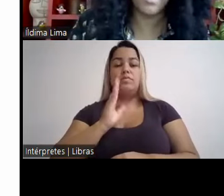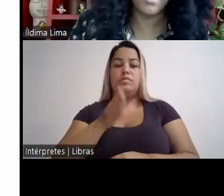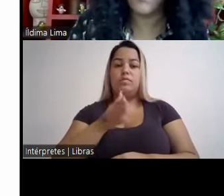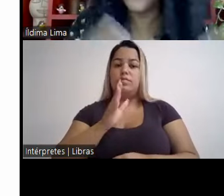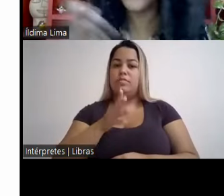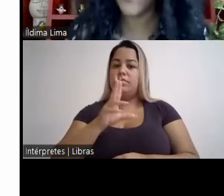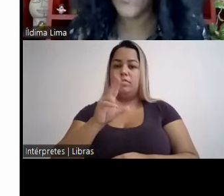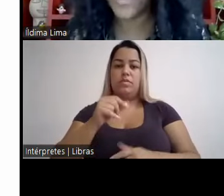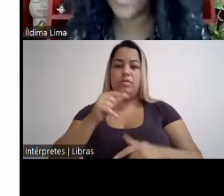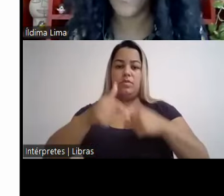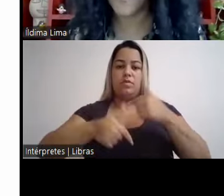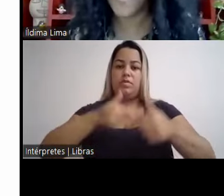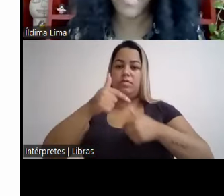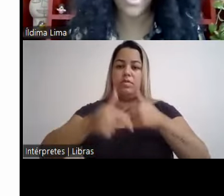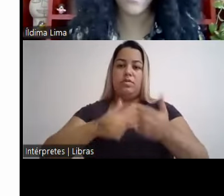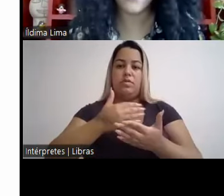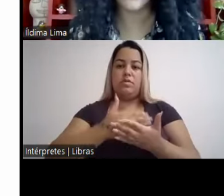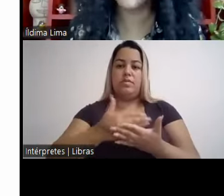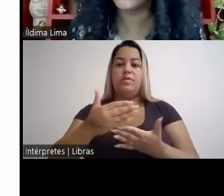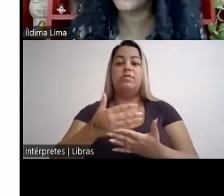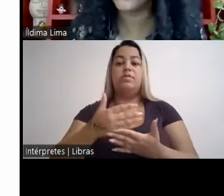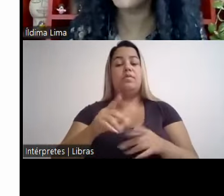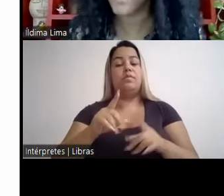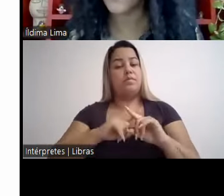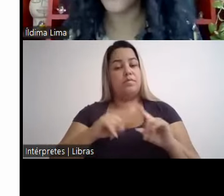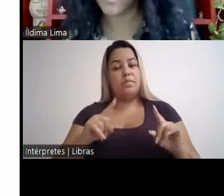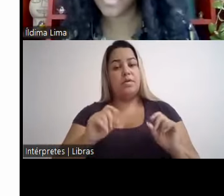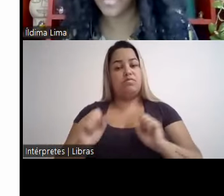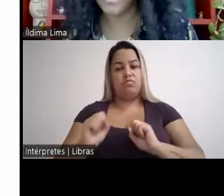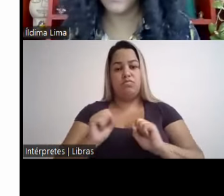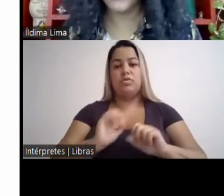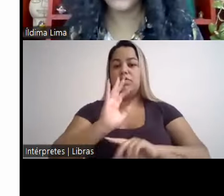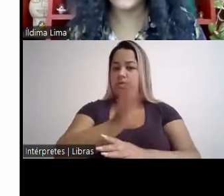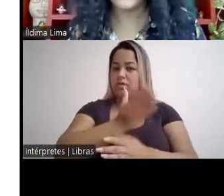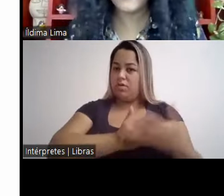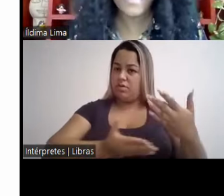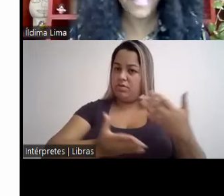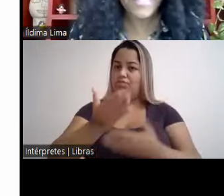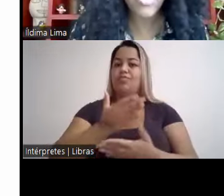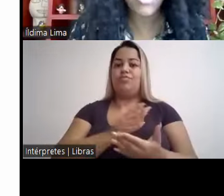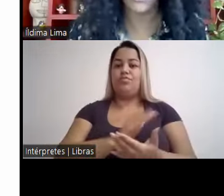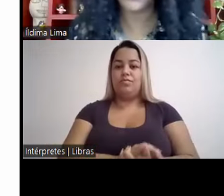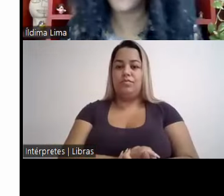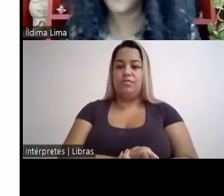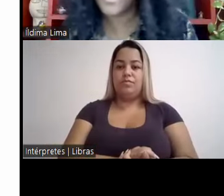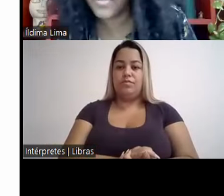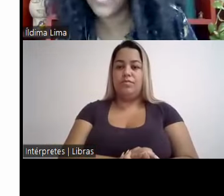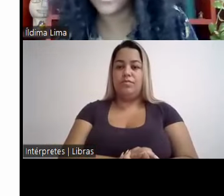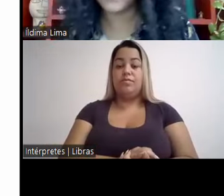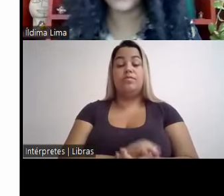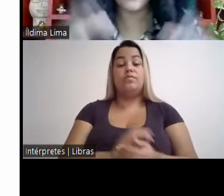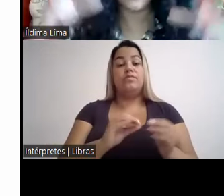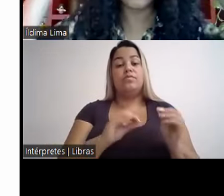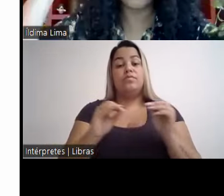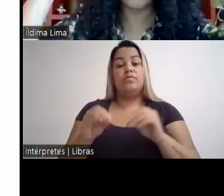que começou comigo, obviamente, mas que eu poderia ajudar a reforçar. E aí, esse deslocamento